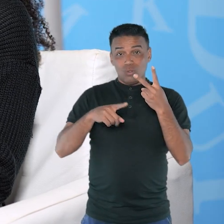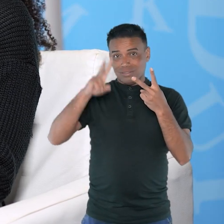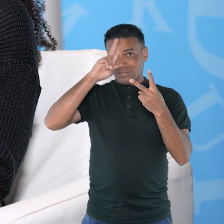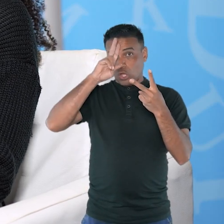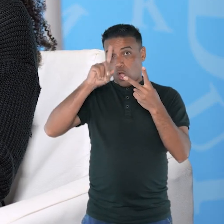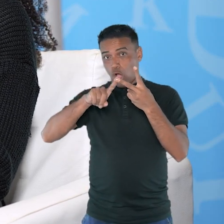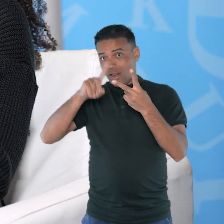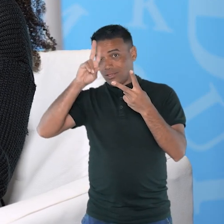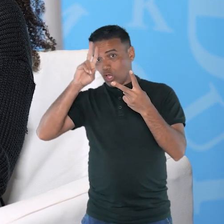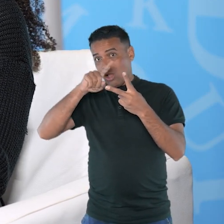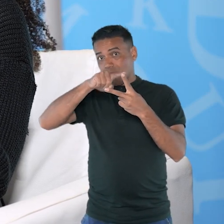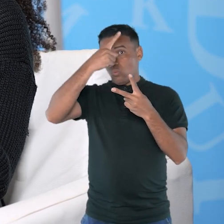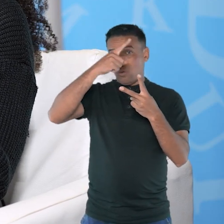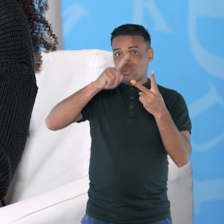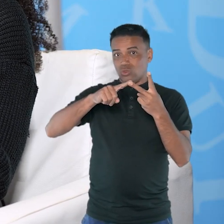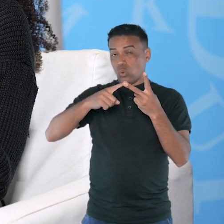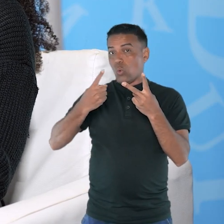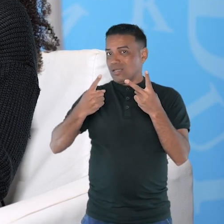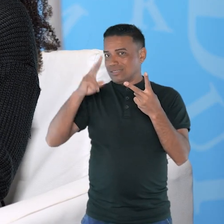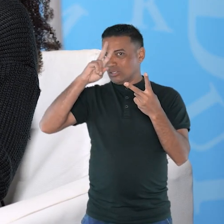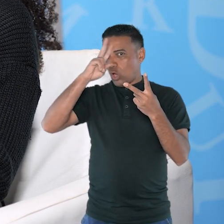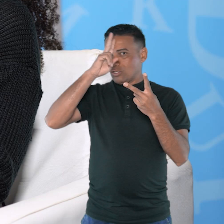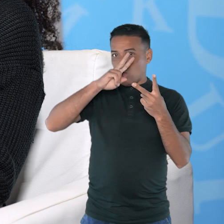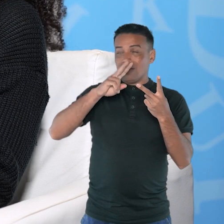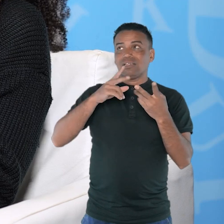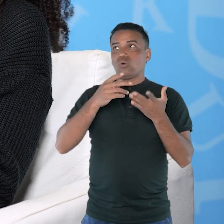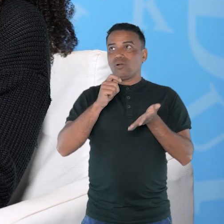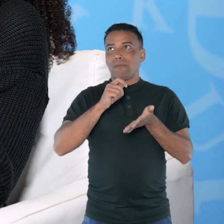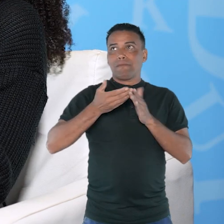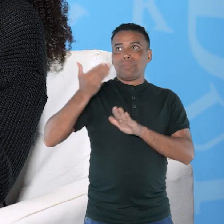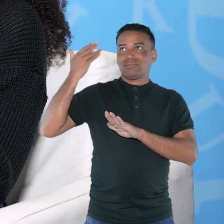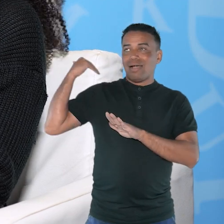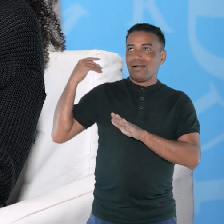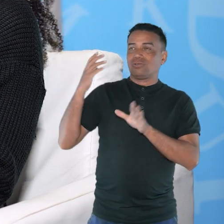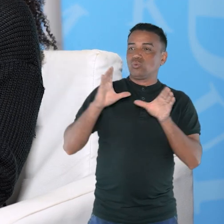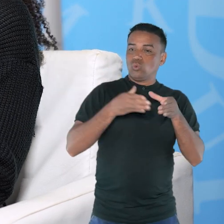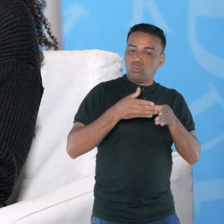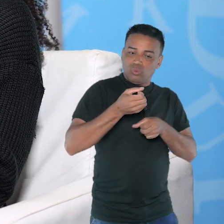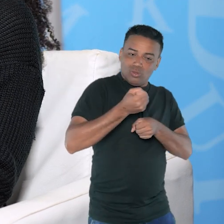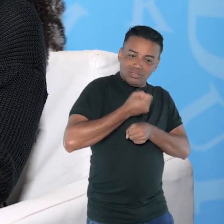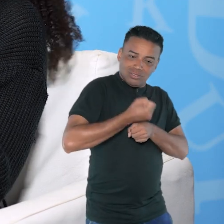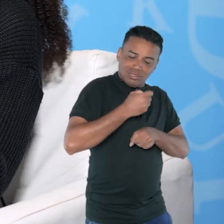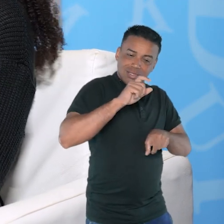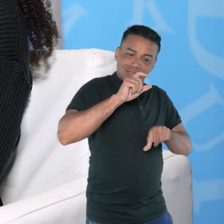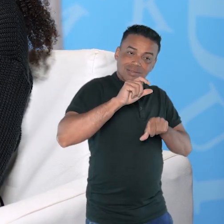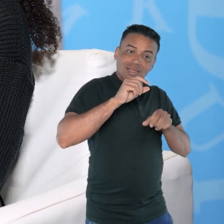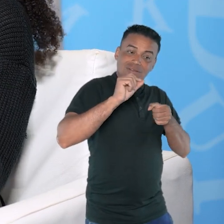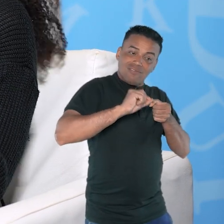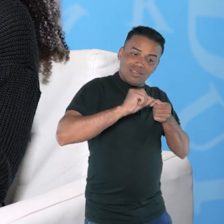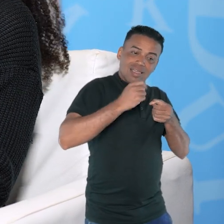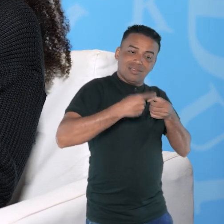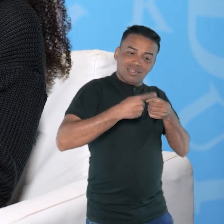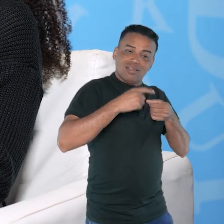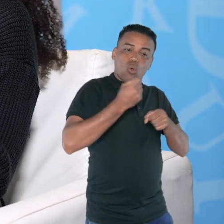entrelaçadas? Porque justamente quando eu comecei a escrever uma história toda no passado contando os trabalhadores na construção de Brasília, não era a história que eu queria